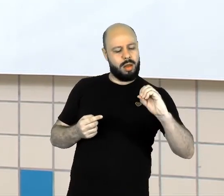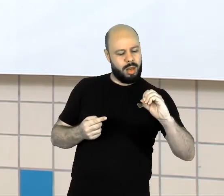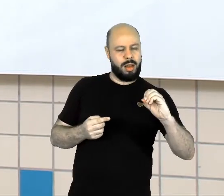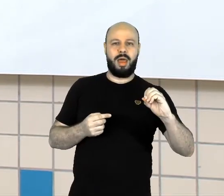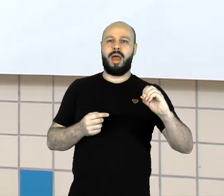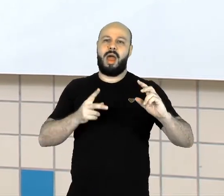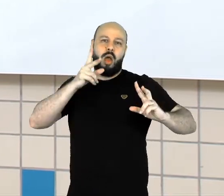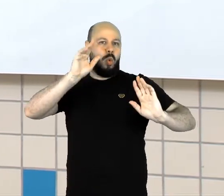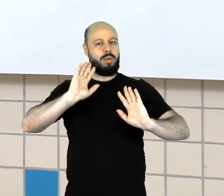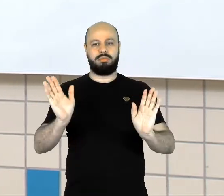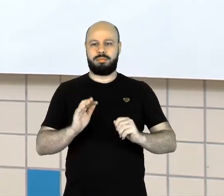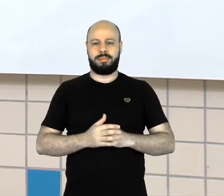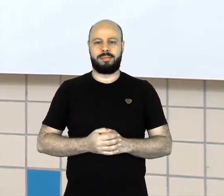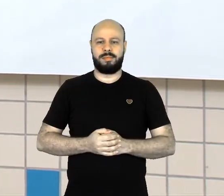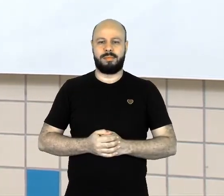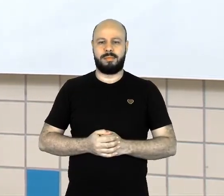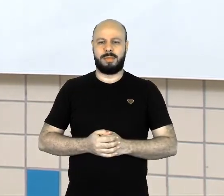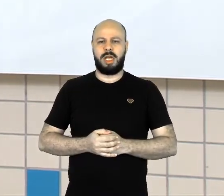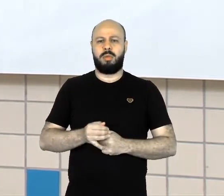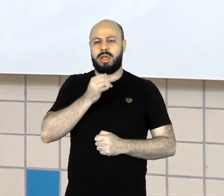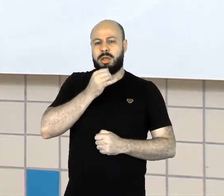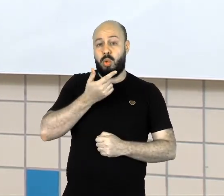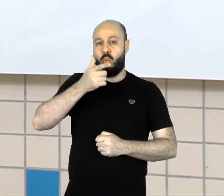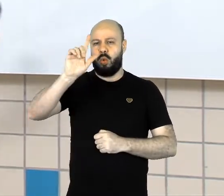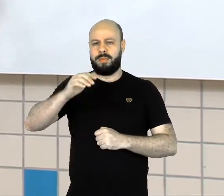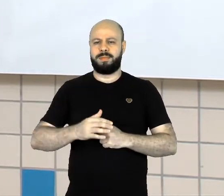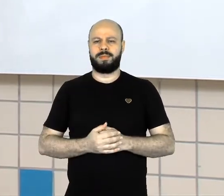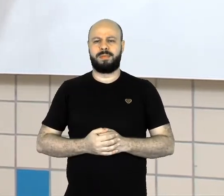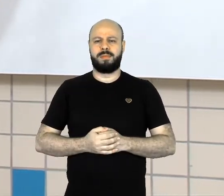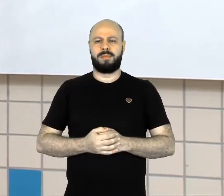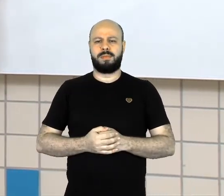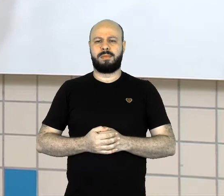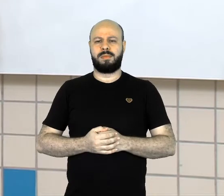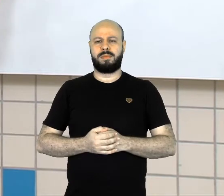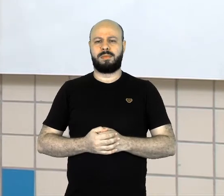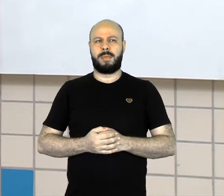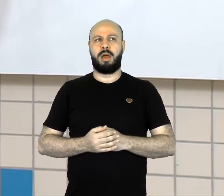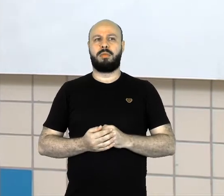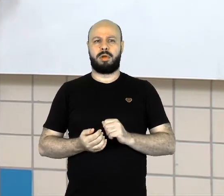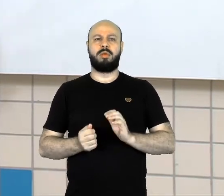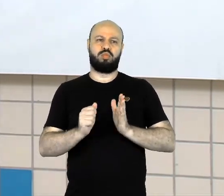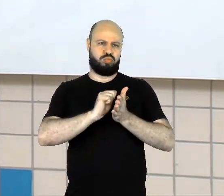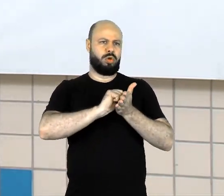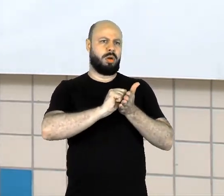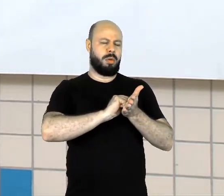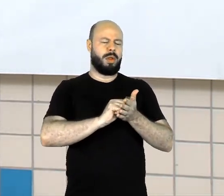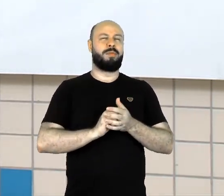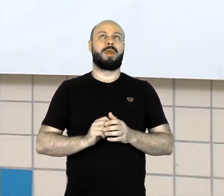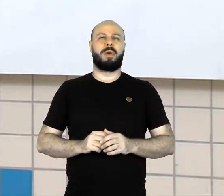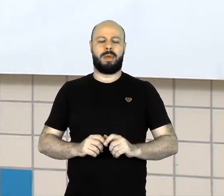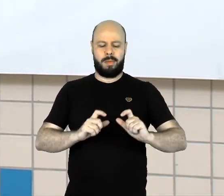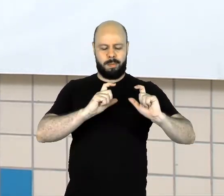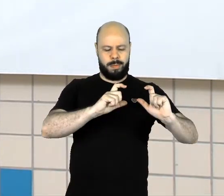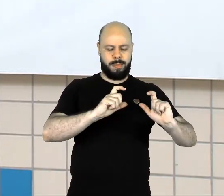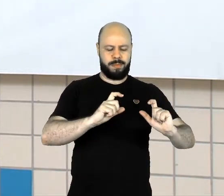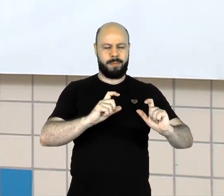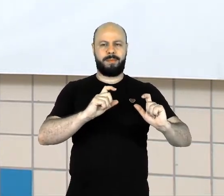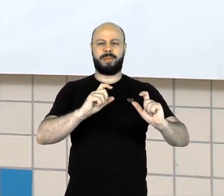número. Vamos ao segundo exemplo. Vamos aqui. Nós também vamos colocar um embaixo do outro.